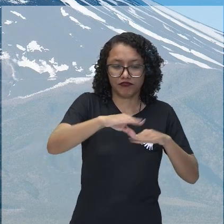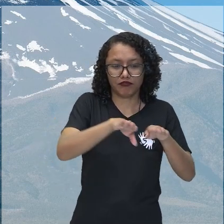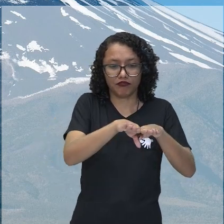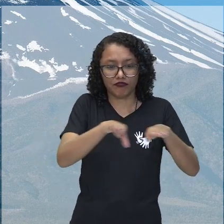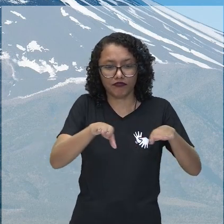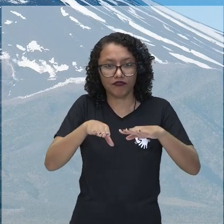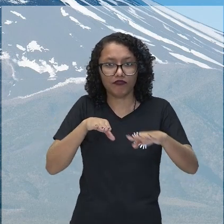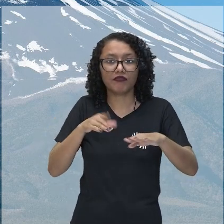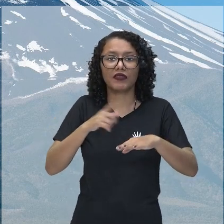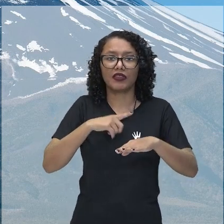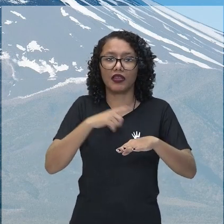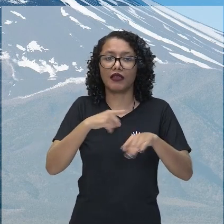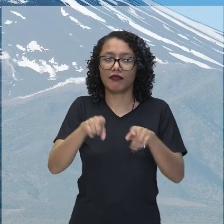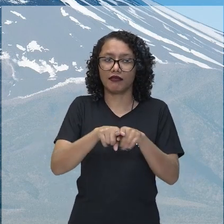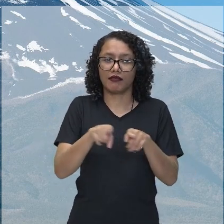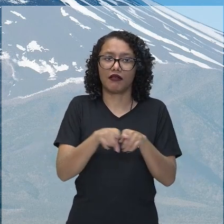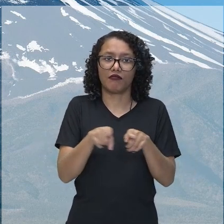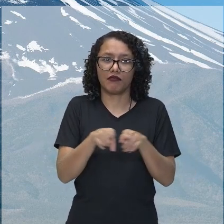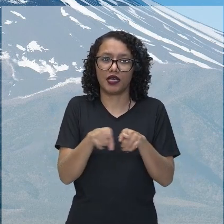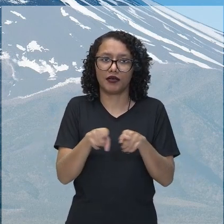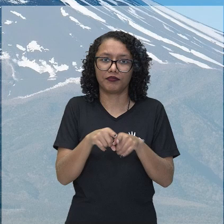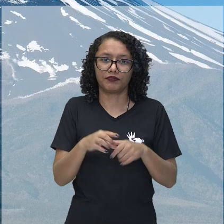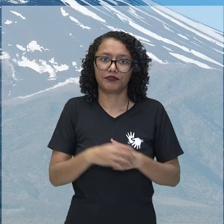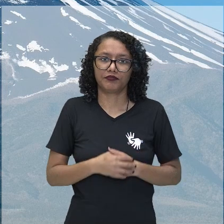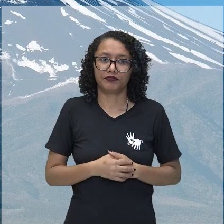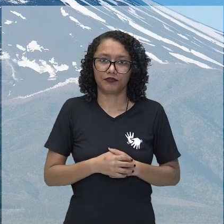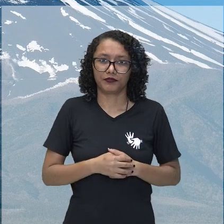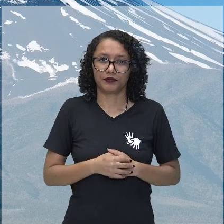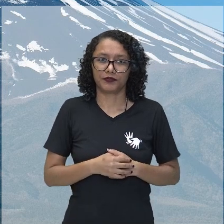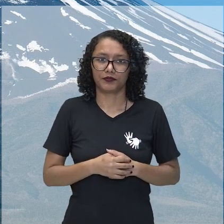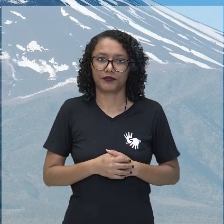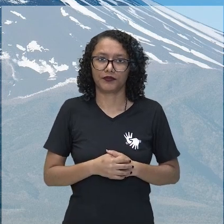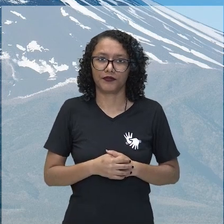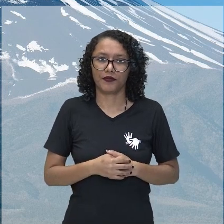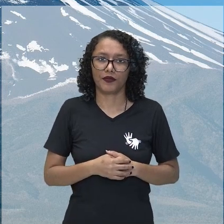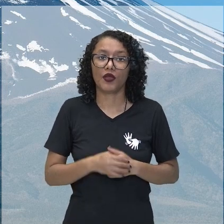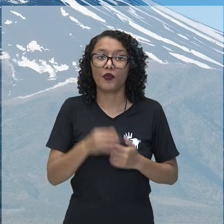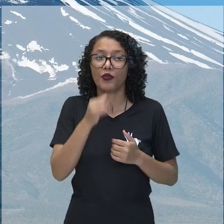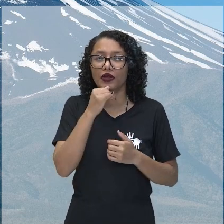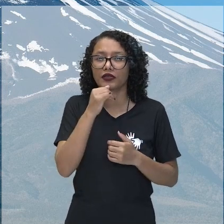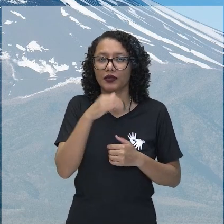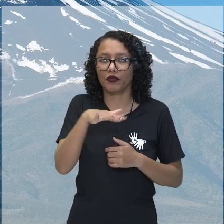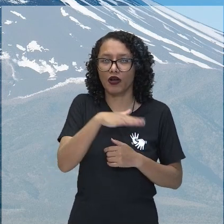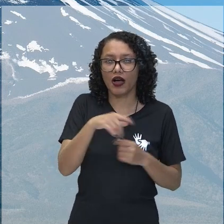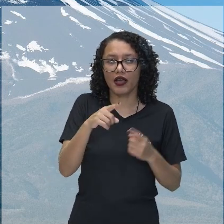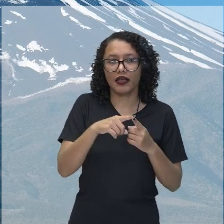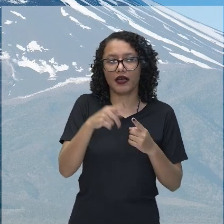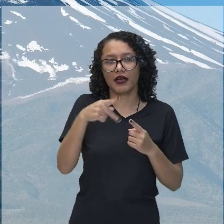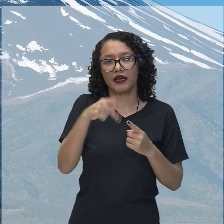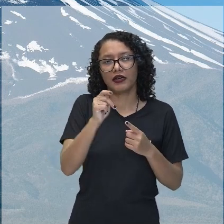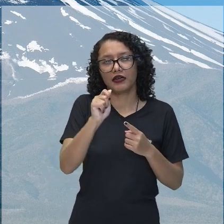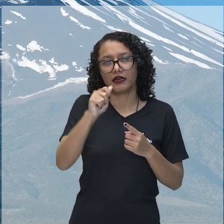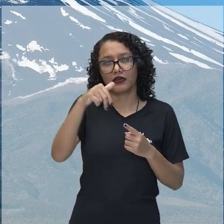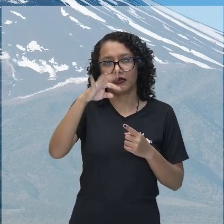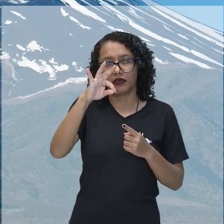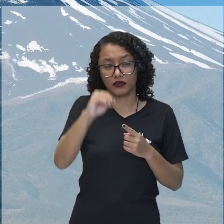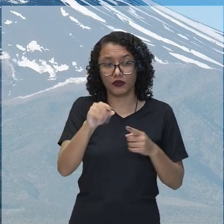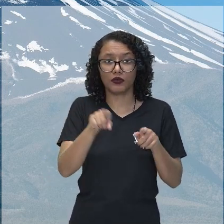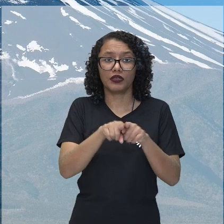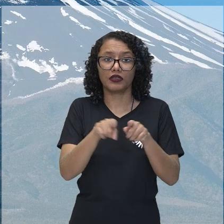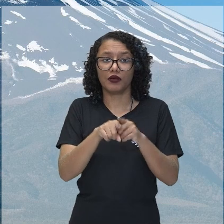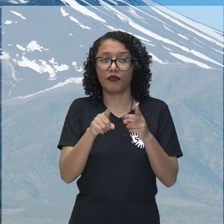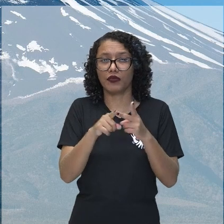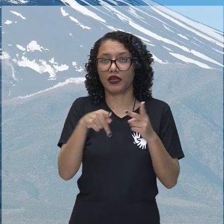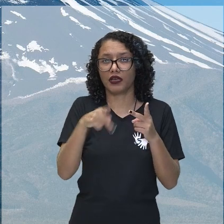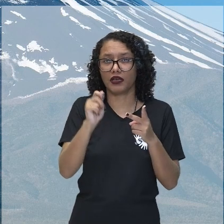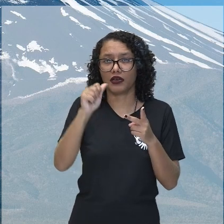principais áreas planas, né, como aí a planície de Kanto e a planície de Kansai, são densamente povoadas